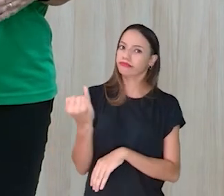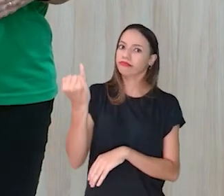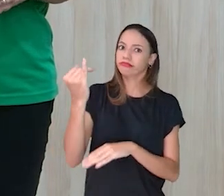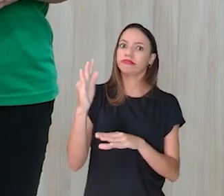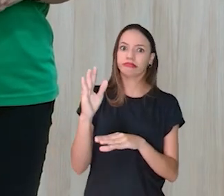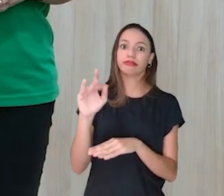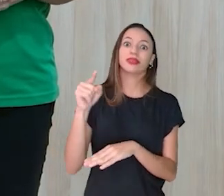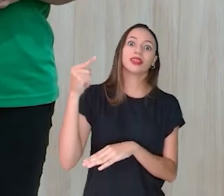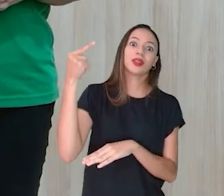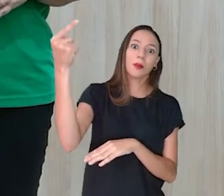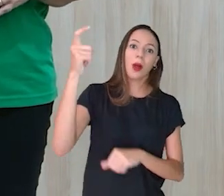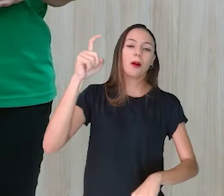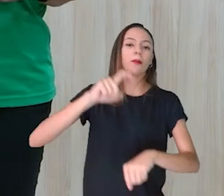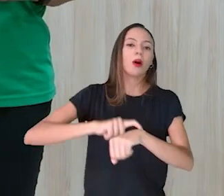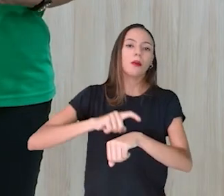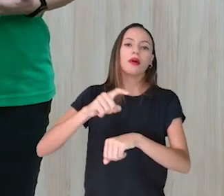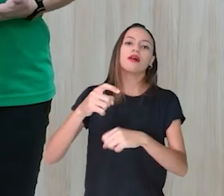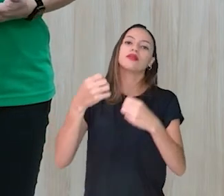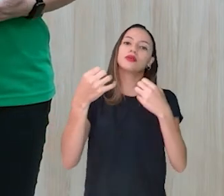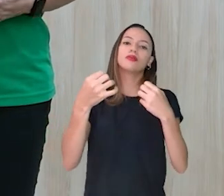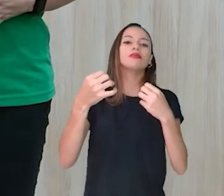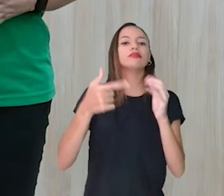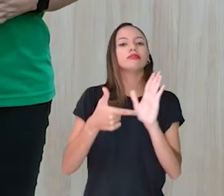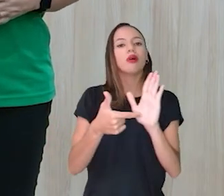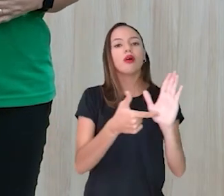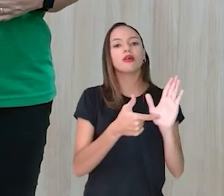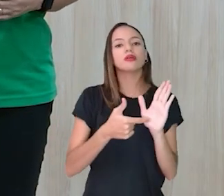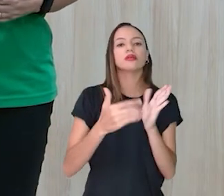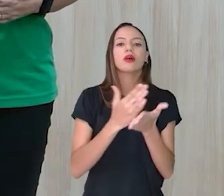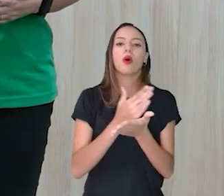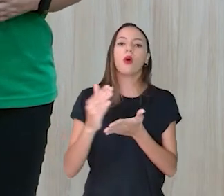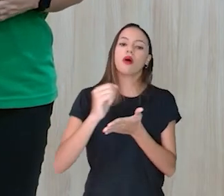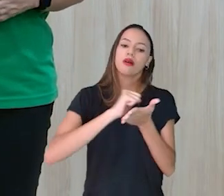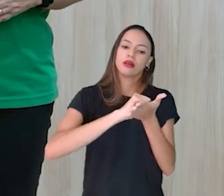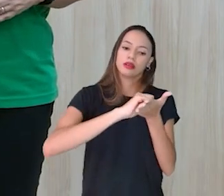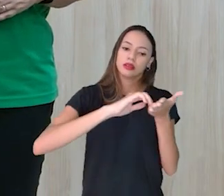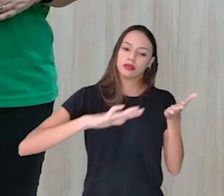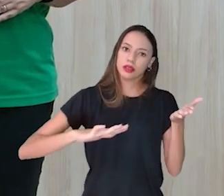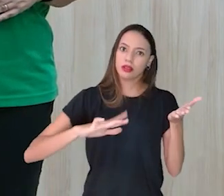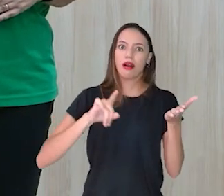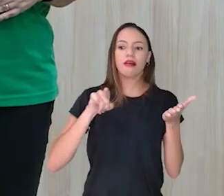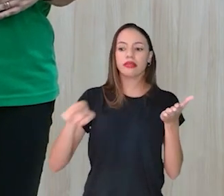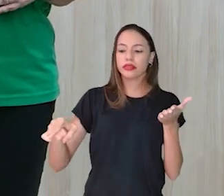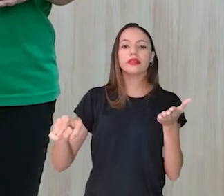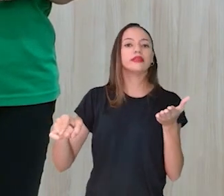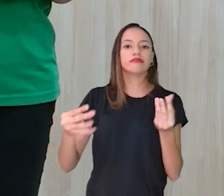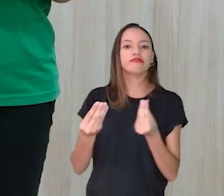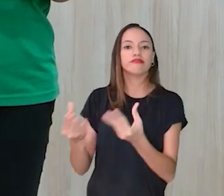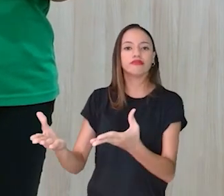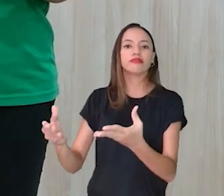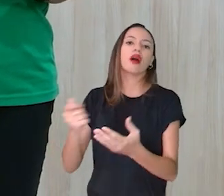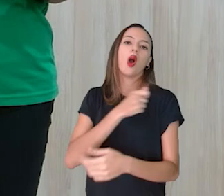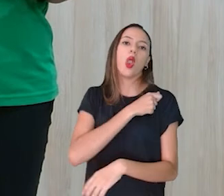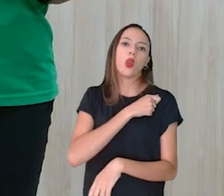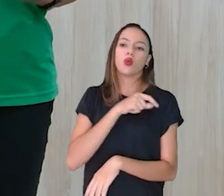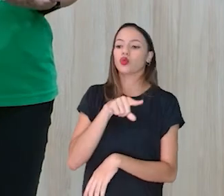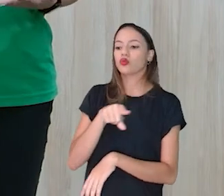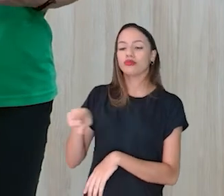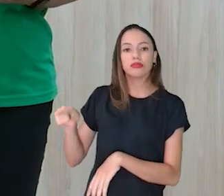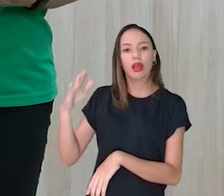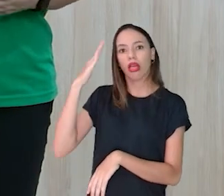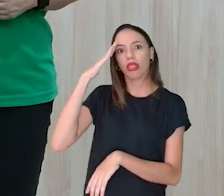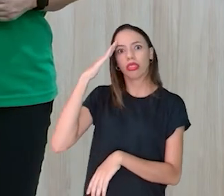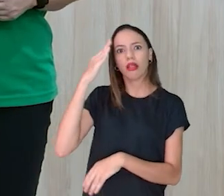no nosso próximo momento, vamos trazer algumas atividades que podem ser feitas com eles para que eles entendam o que